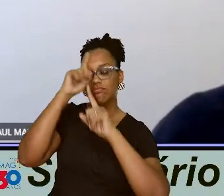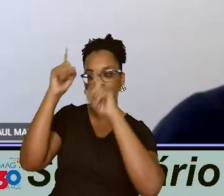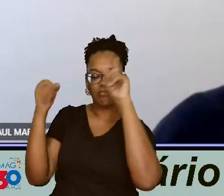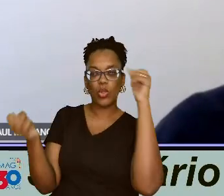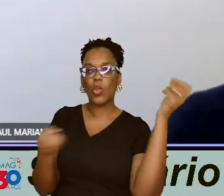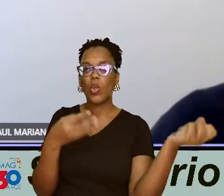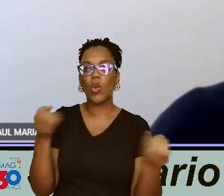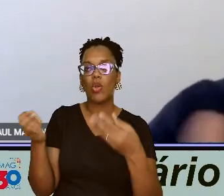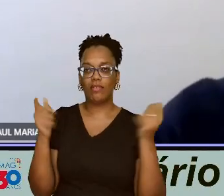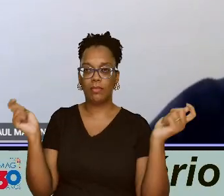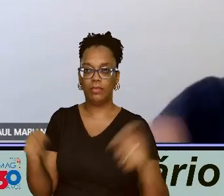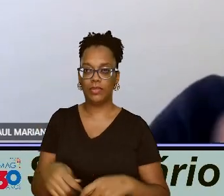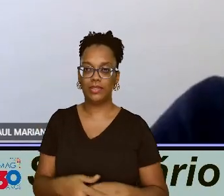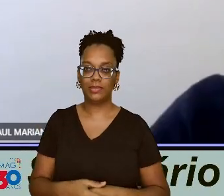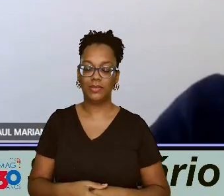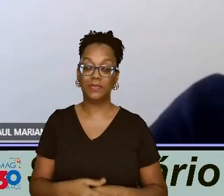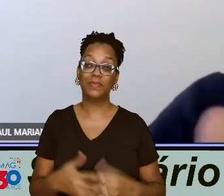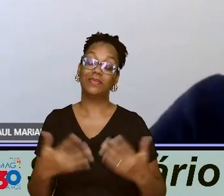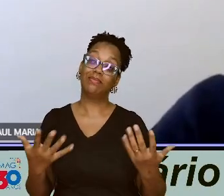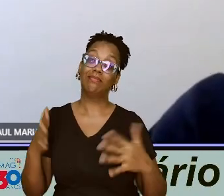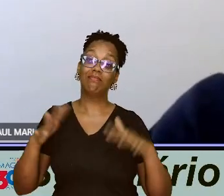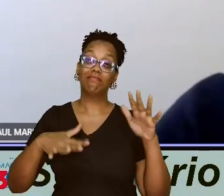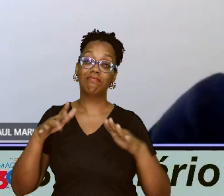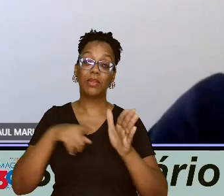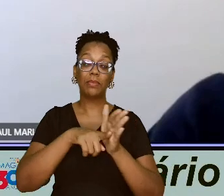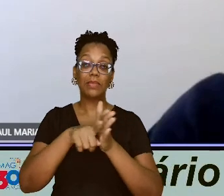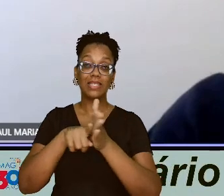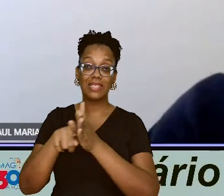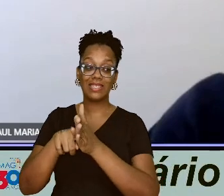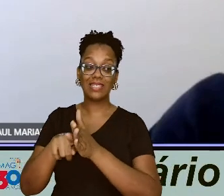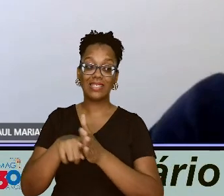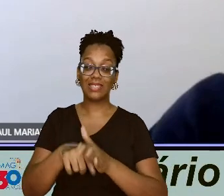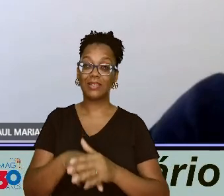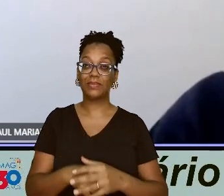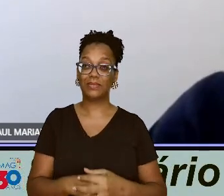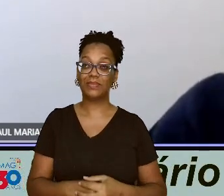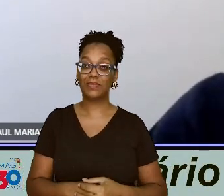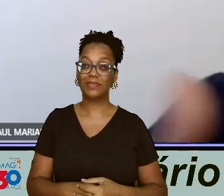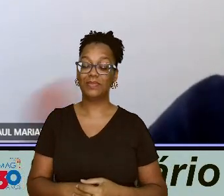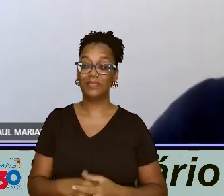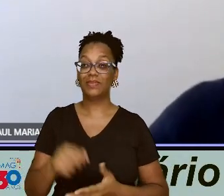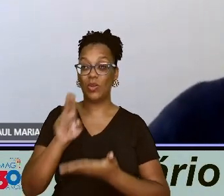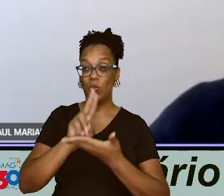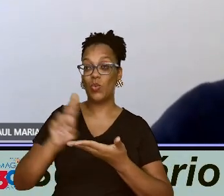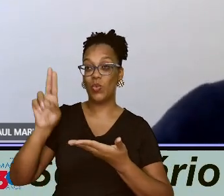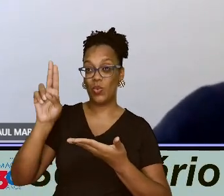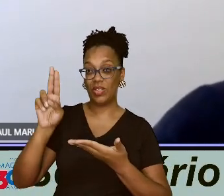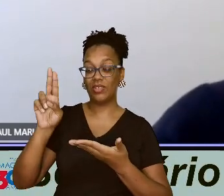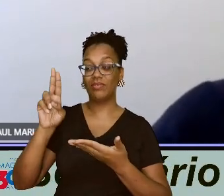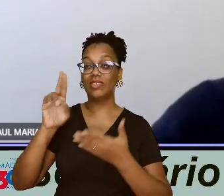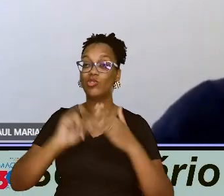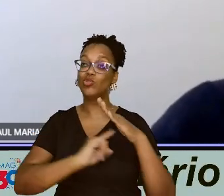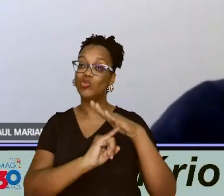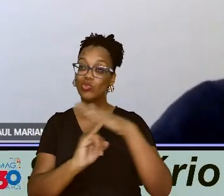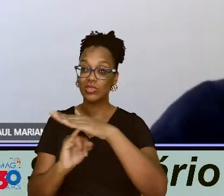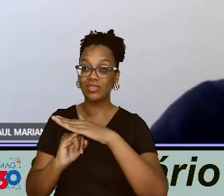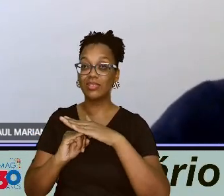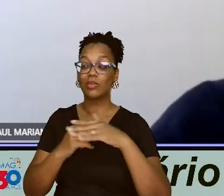novas possibilidades, né? E talvez as pesquisas que nós estamos fazendo, universidade, instituição, né, o